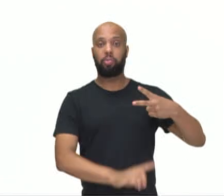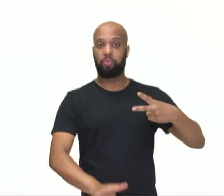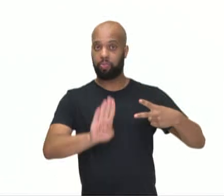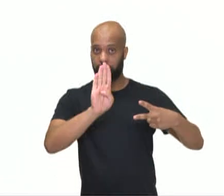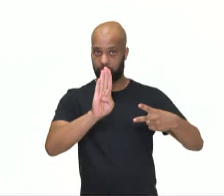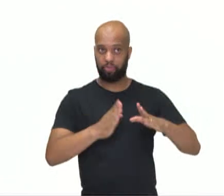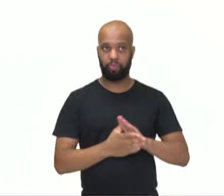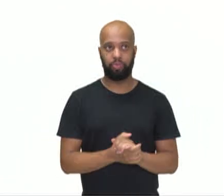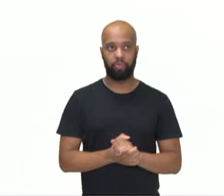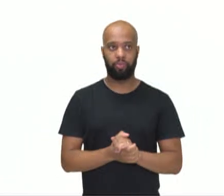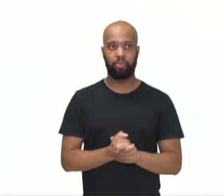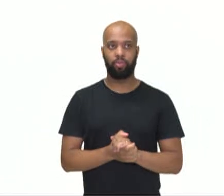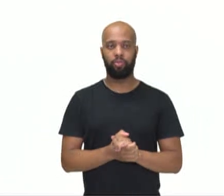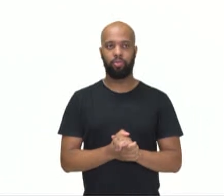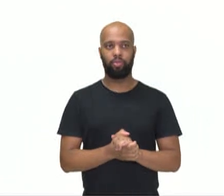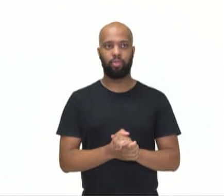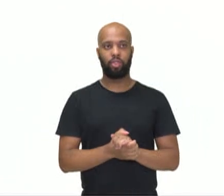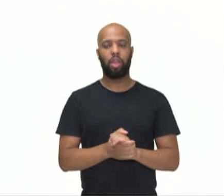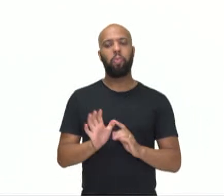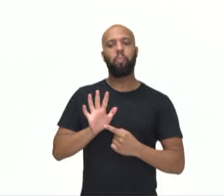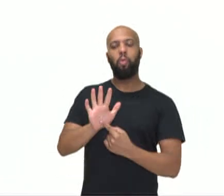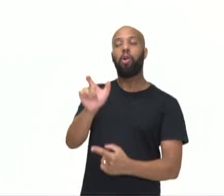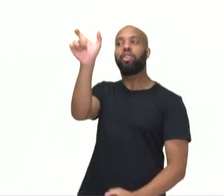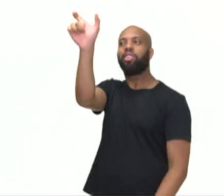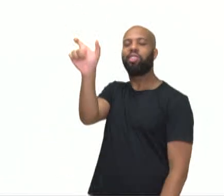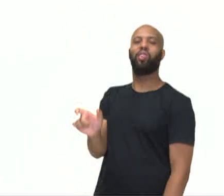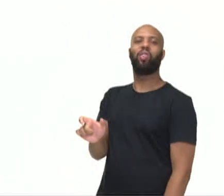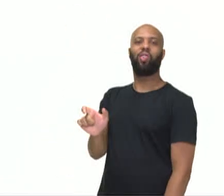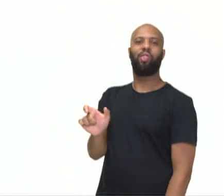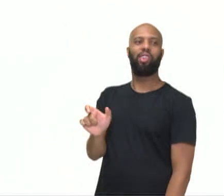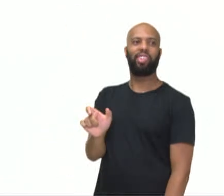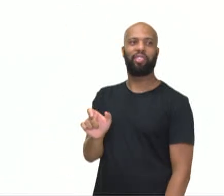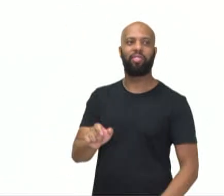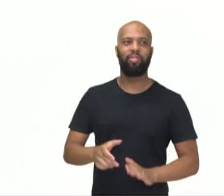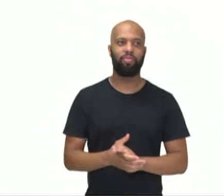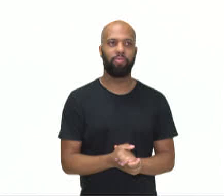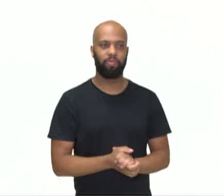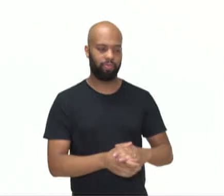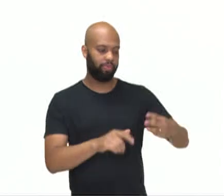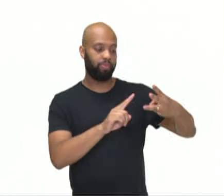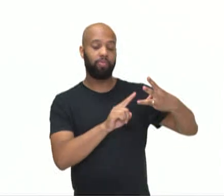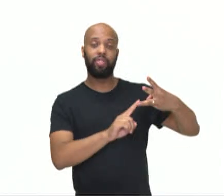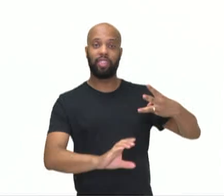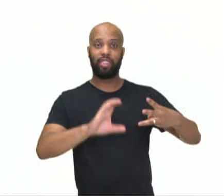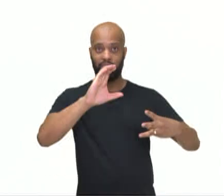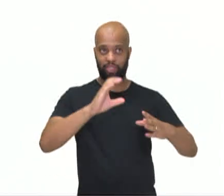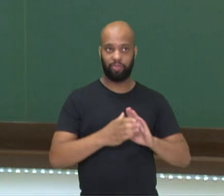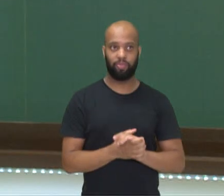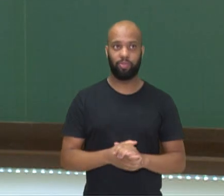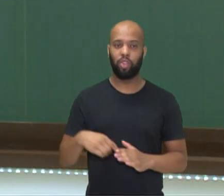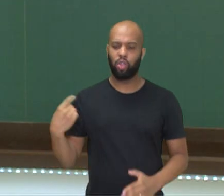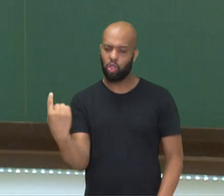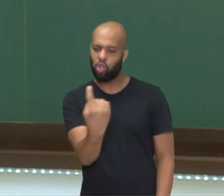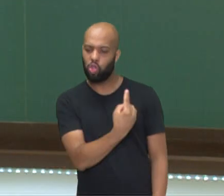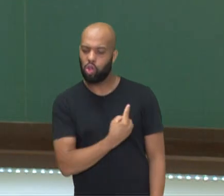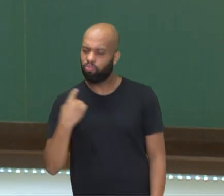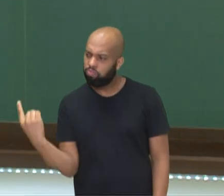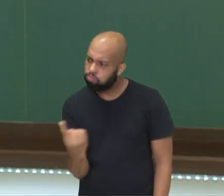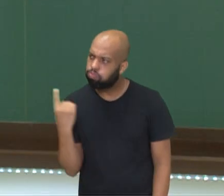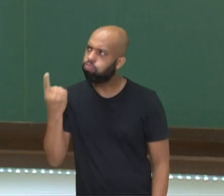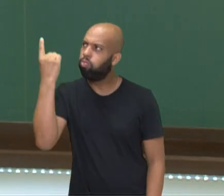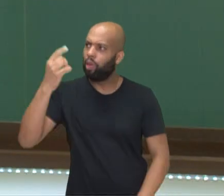Ana, identifica uma pessoa, está identificando uma pessoa. Somos altos e